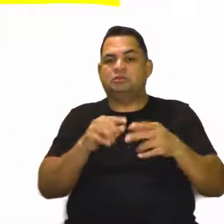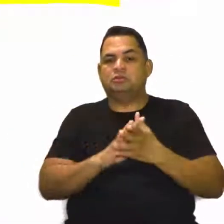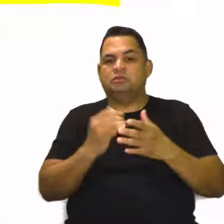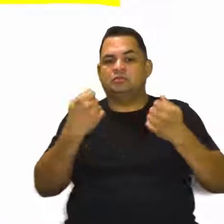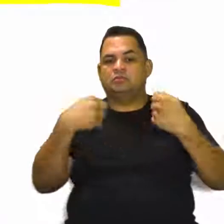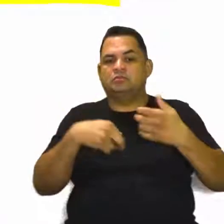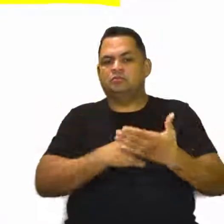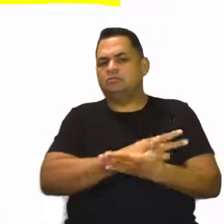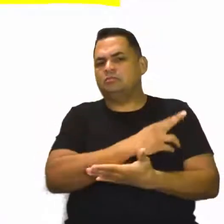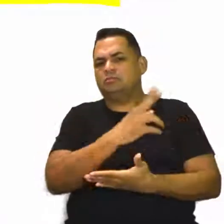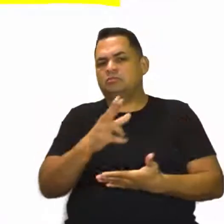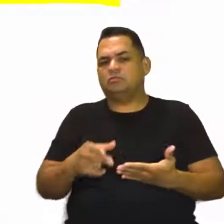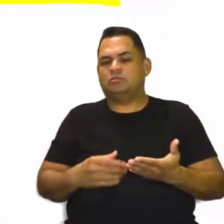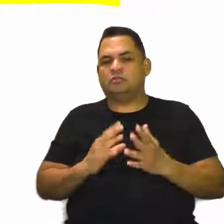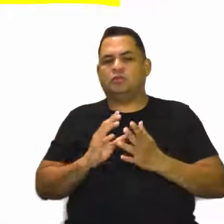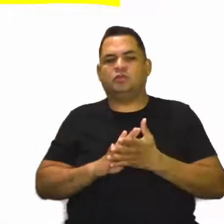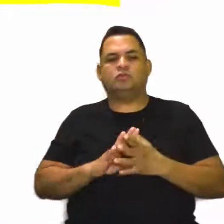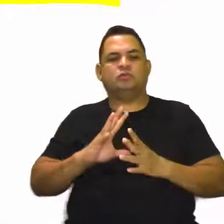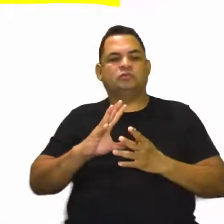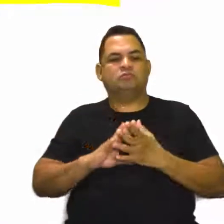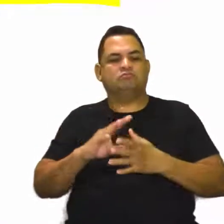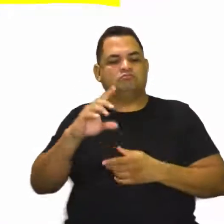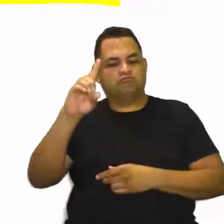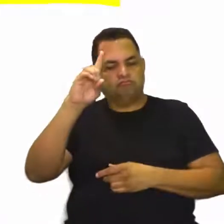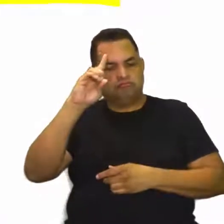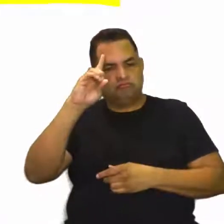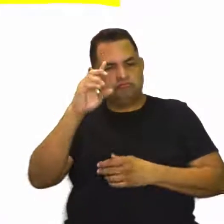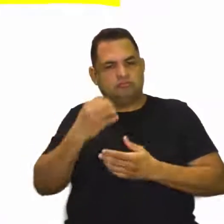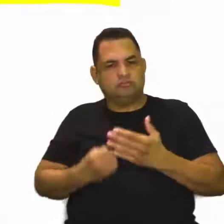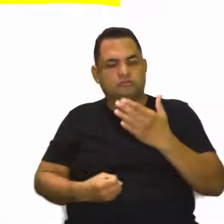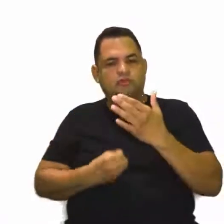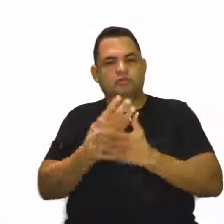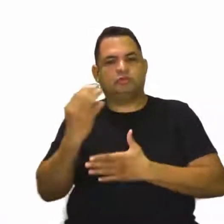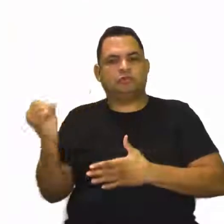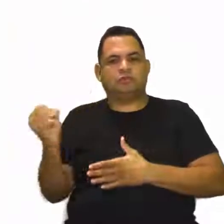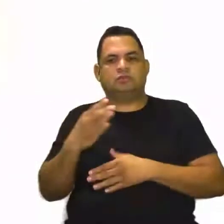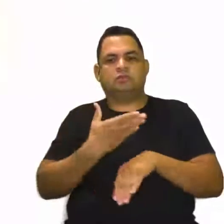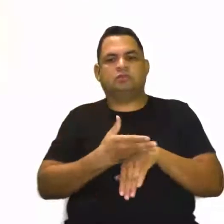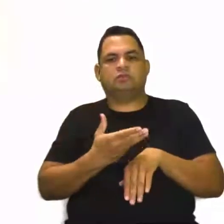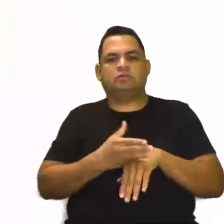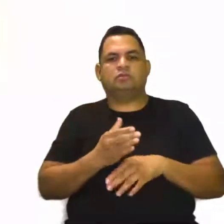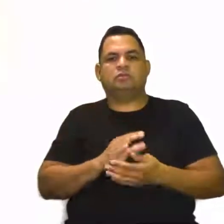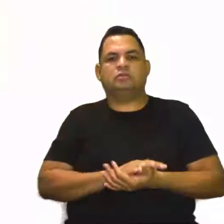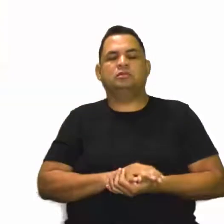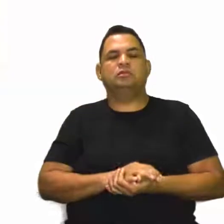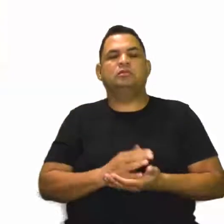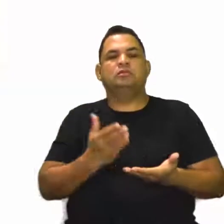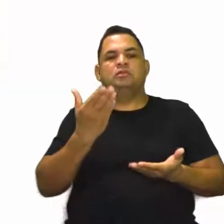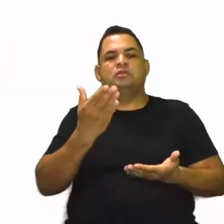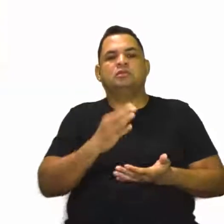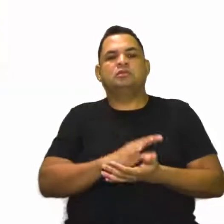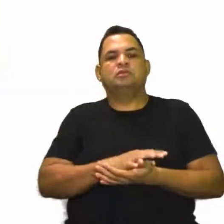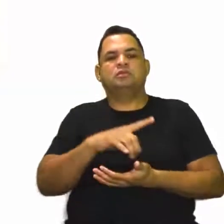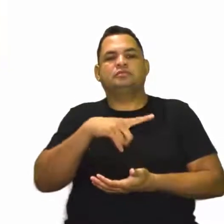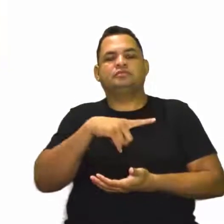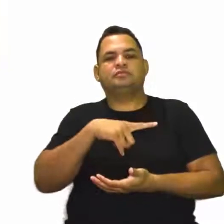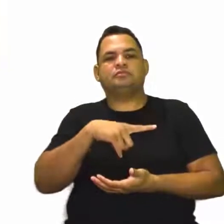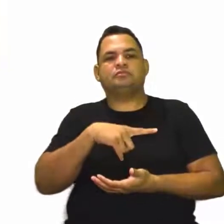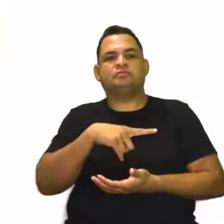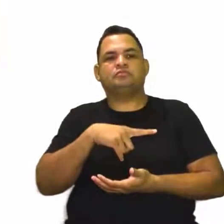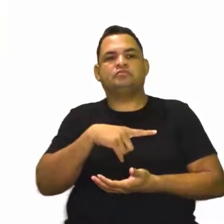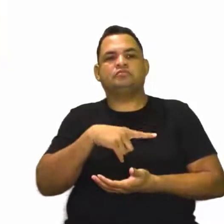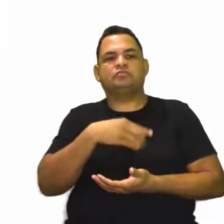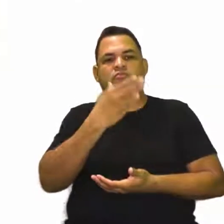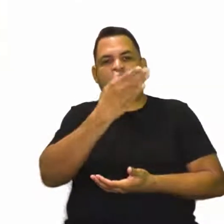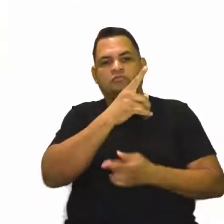possibilidades são aí infinitas. Todo dia surge uma nova prática, né, prof? Um novo movimento. E aí a gente tem aí um